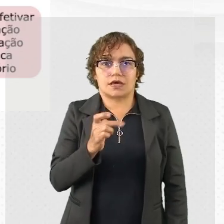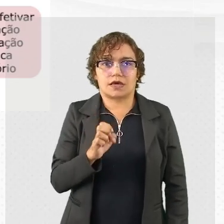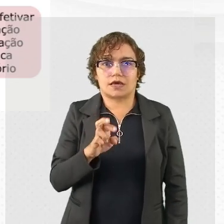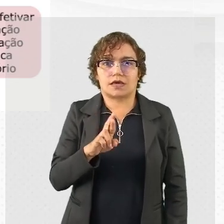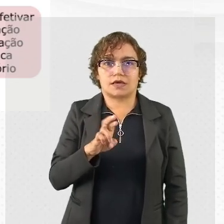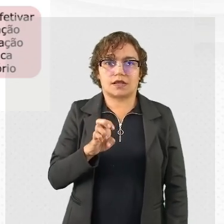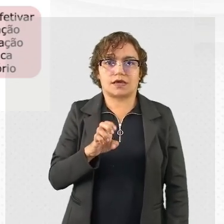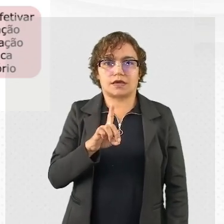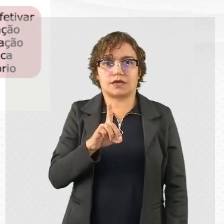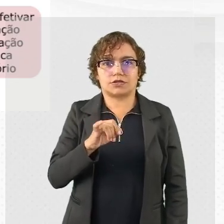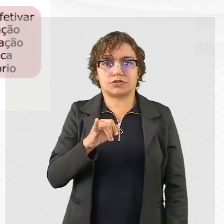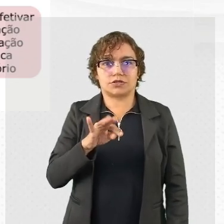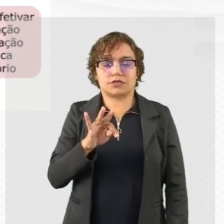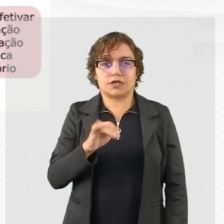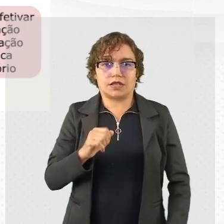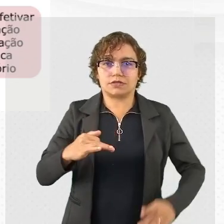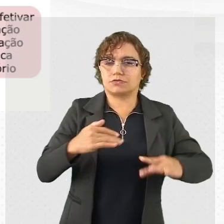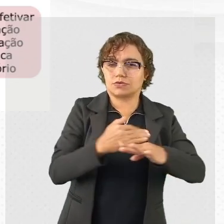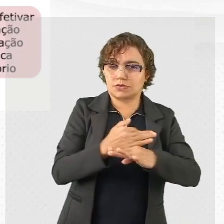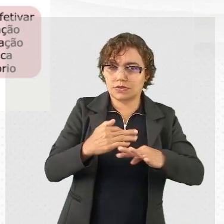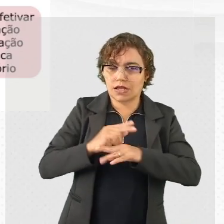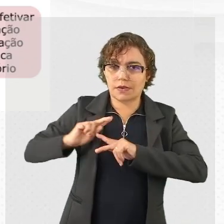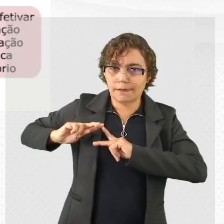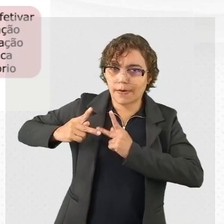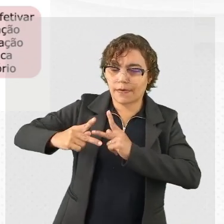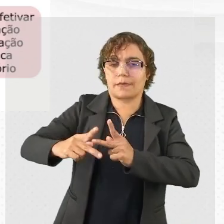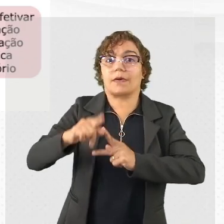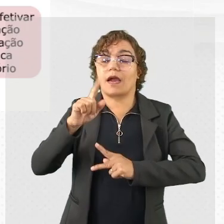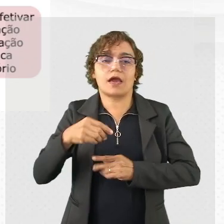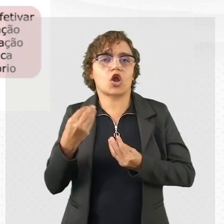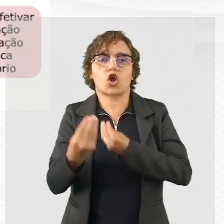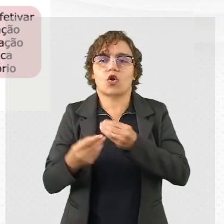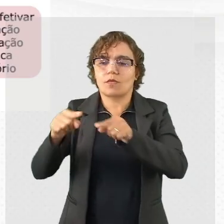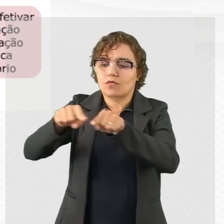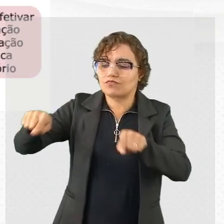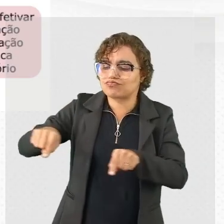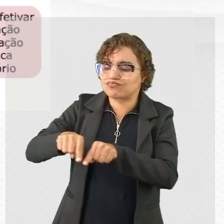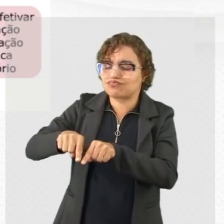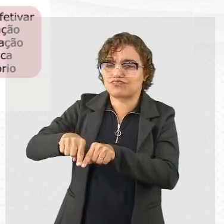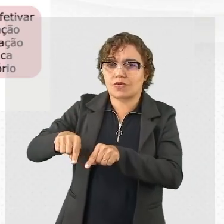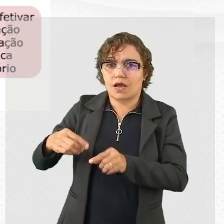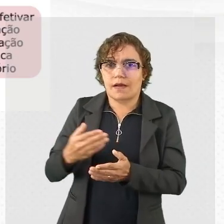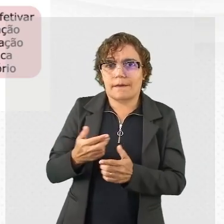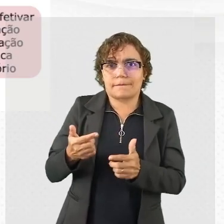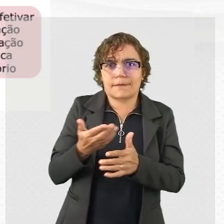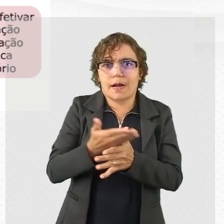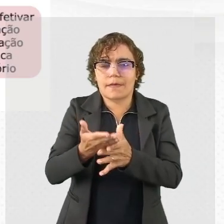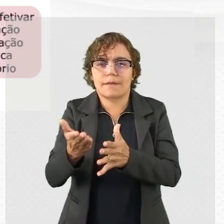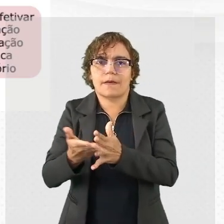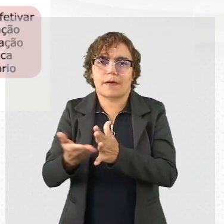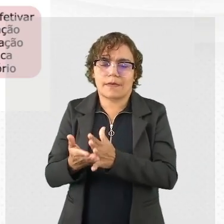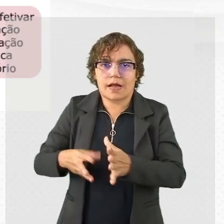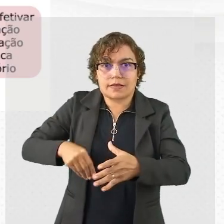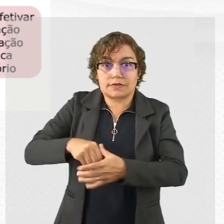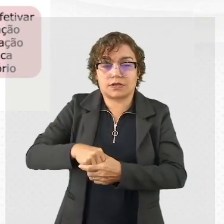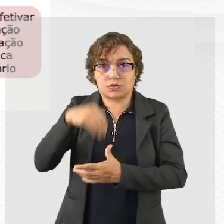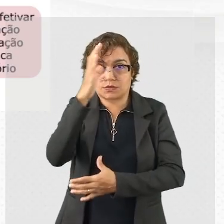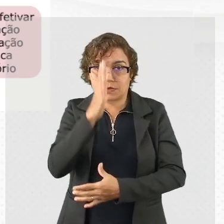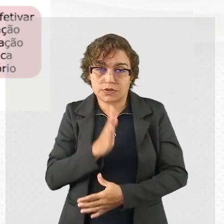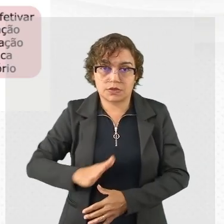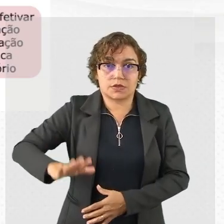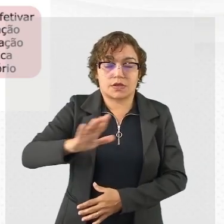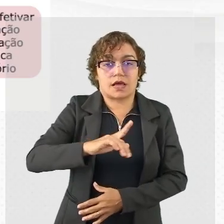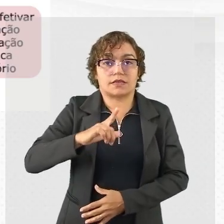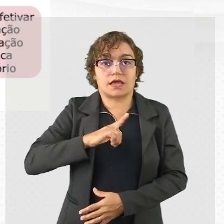e eu vou já mostrar isso para vocês no mapa, que é uma partilha dentro do nosso território brasileiro, que hoje nós conhecemos pelo